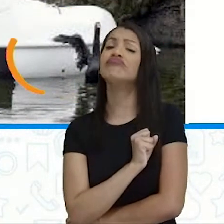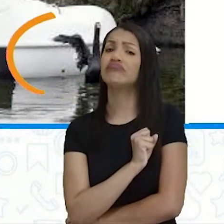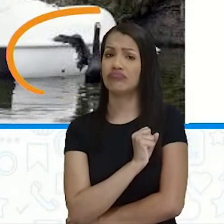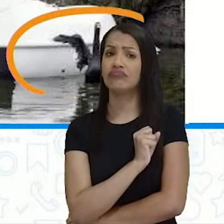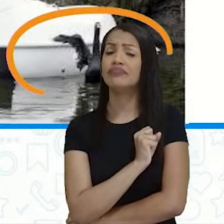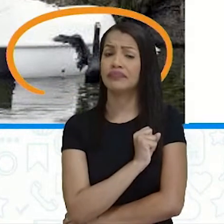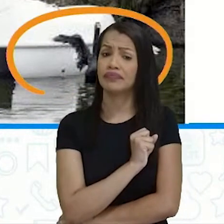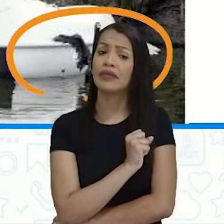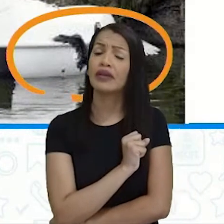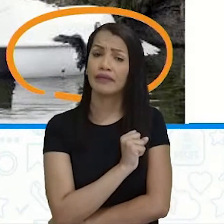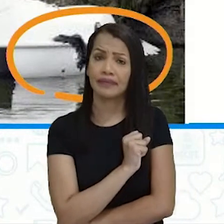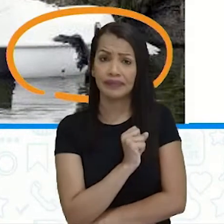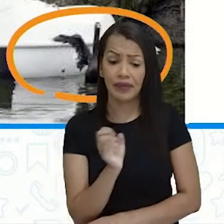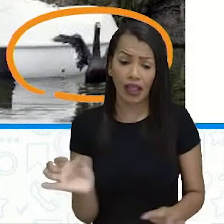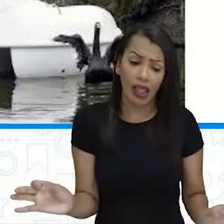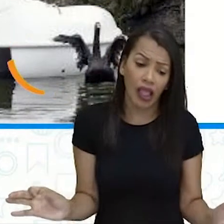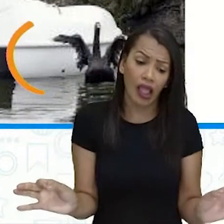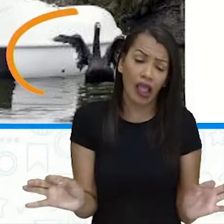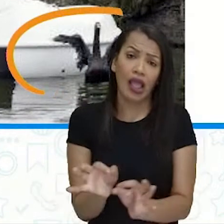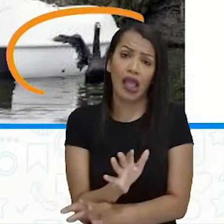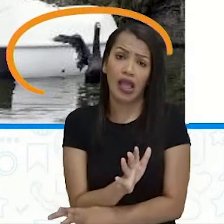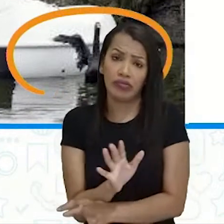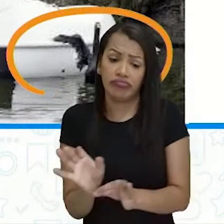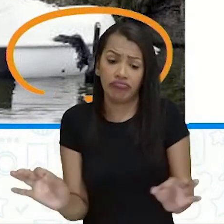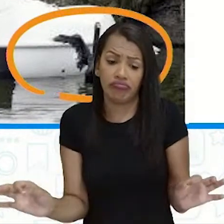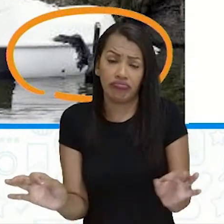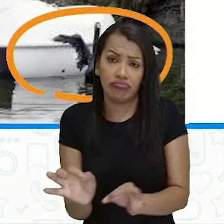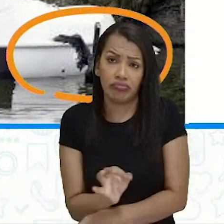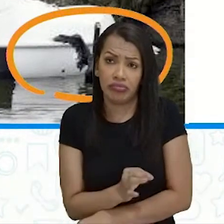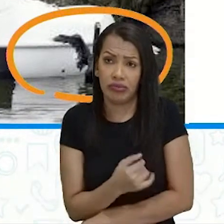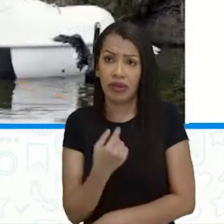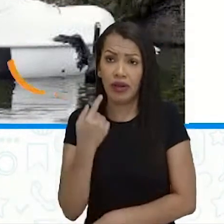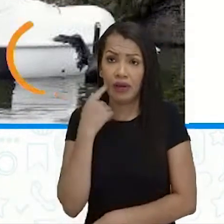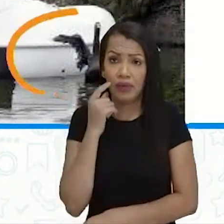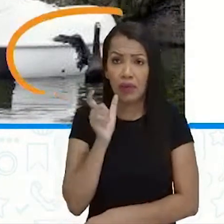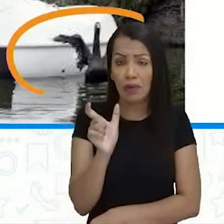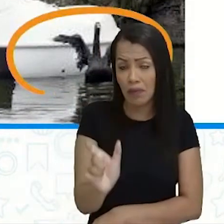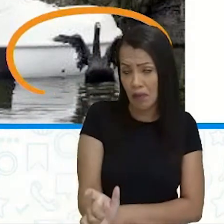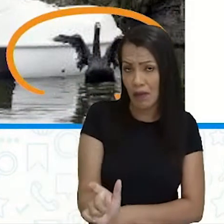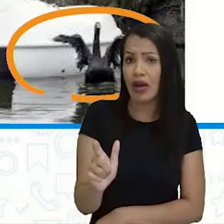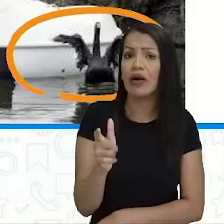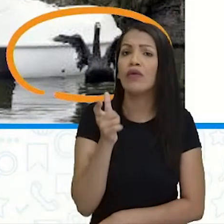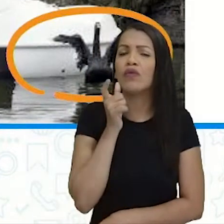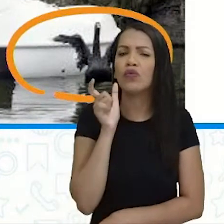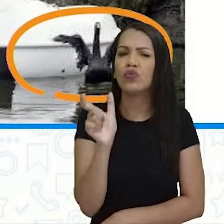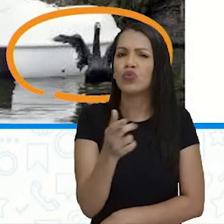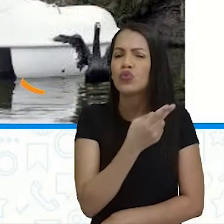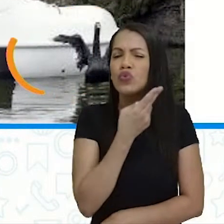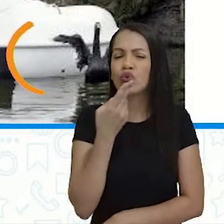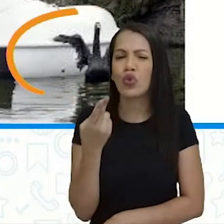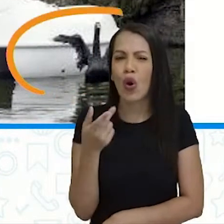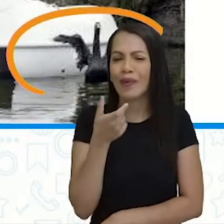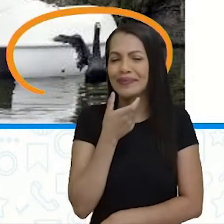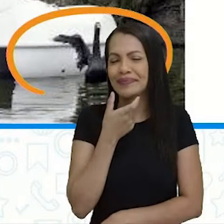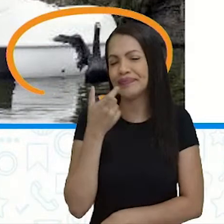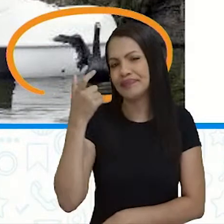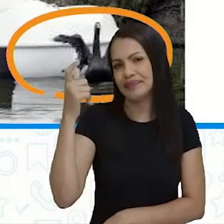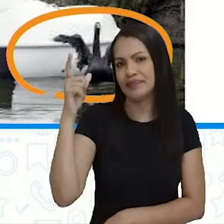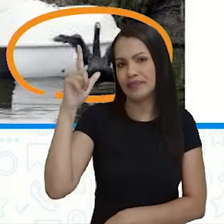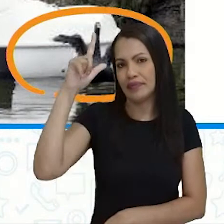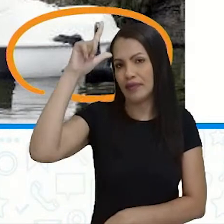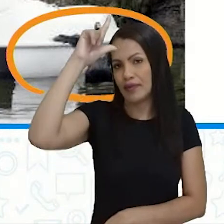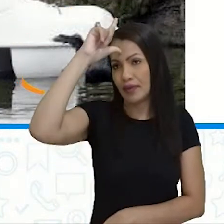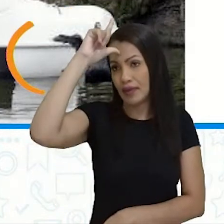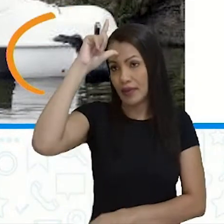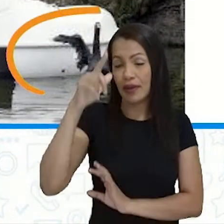Alemanha. Eu não sei se a pronúncia é exatamente assim, porque eu não falo alemão, mas vamos seguir. Petra, uma